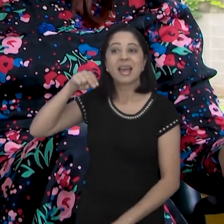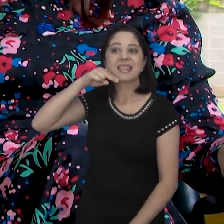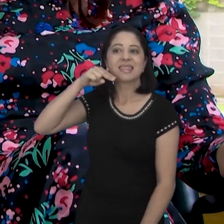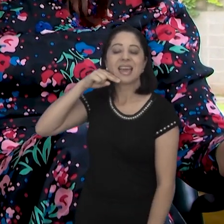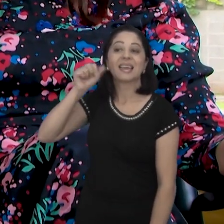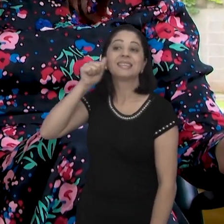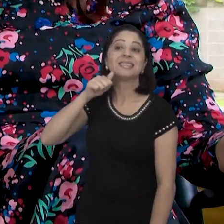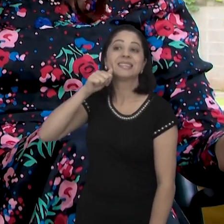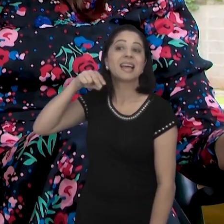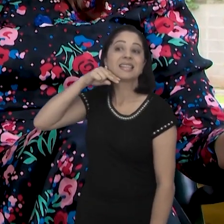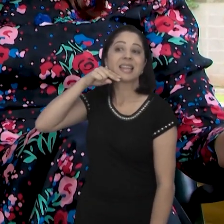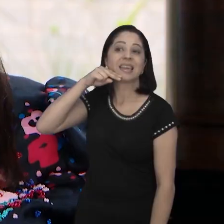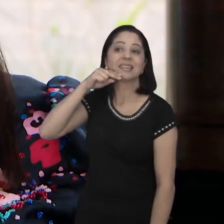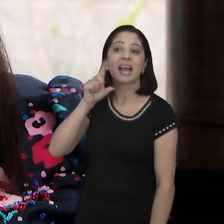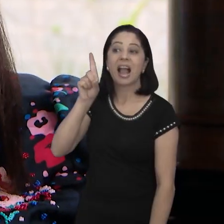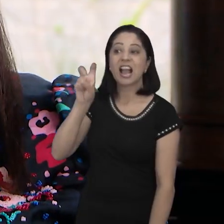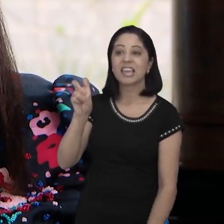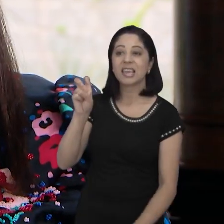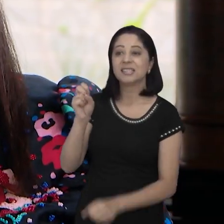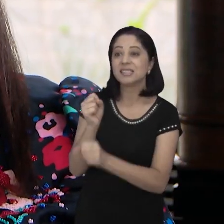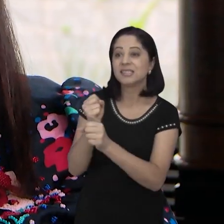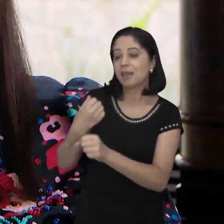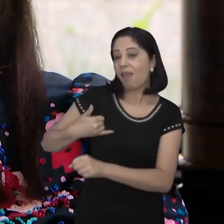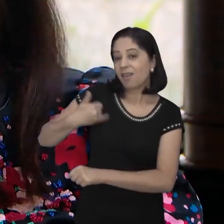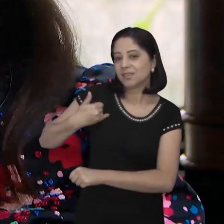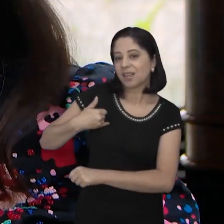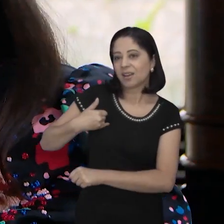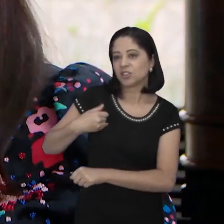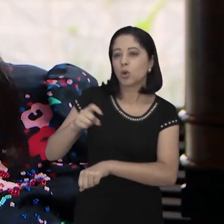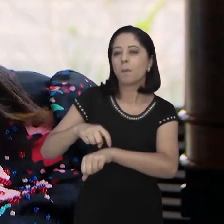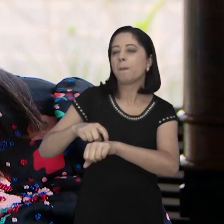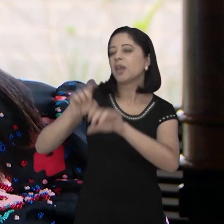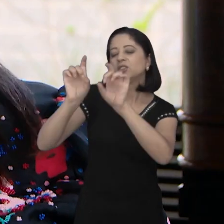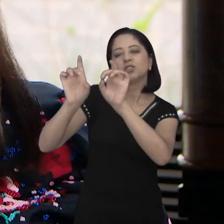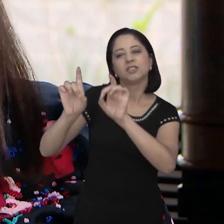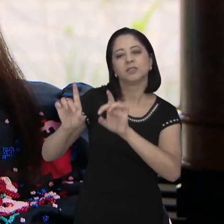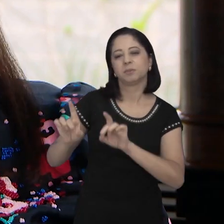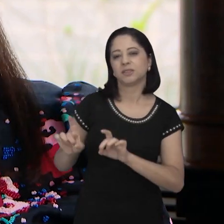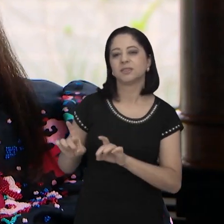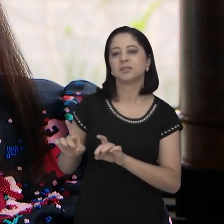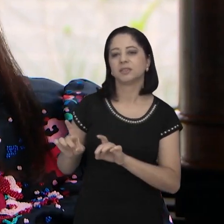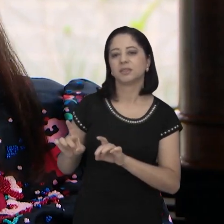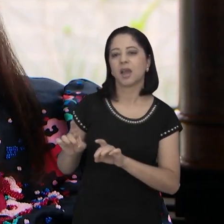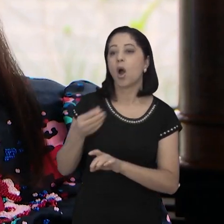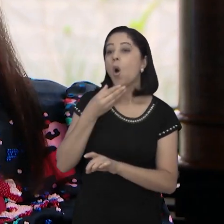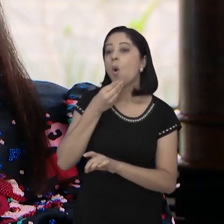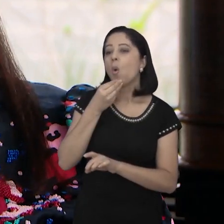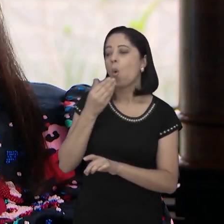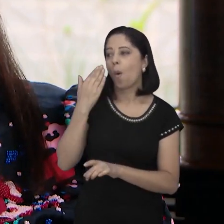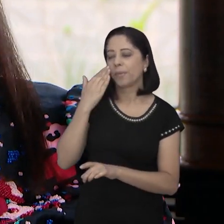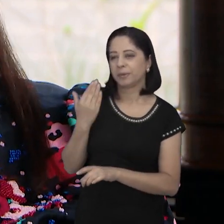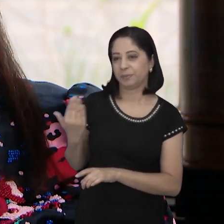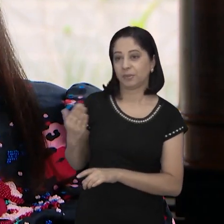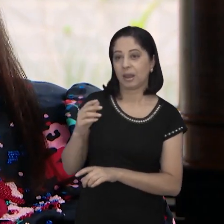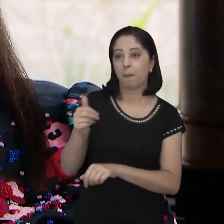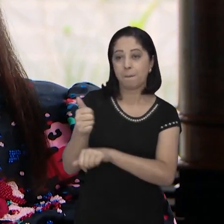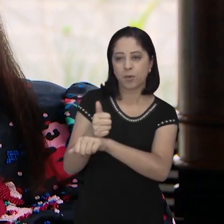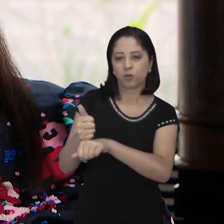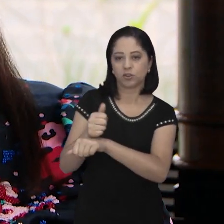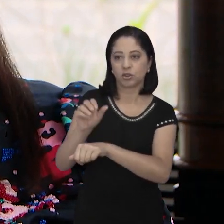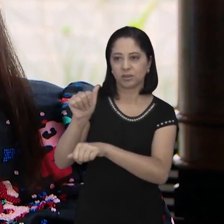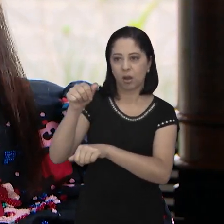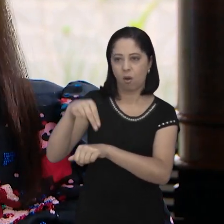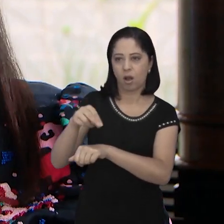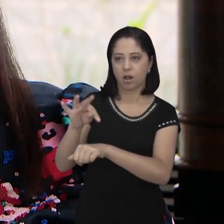os 15 anos da neta. E um outro momento especial foi aquele ali, né? Antônio Menezes, que tocou aqui